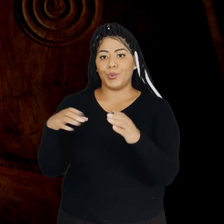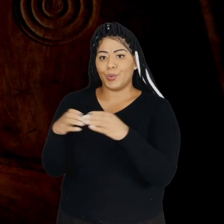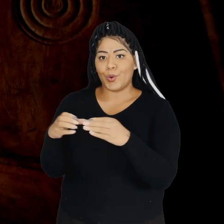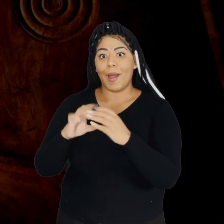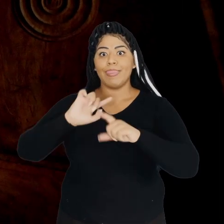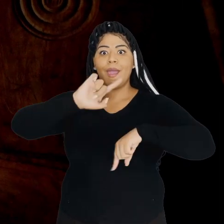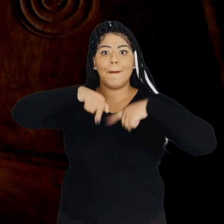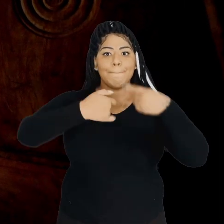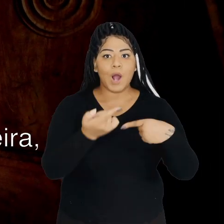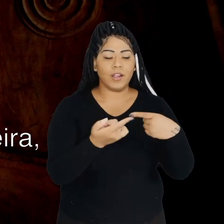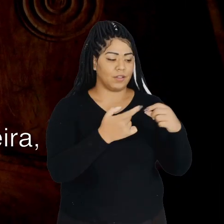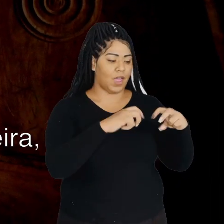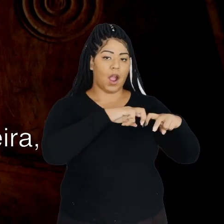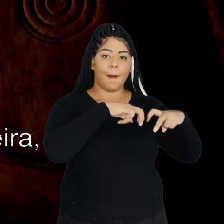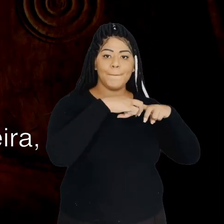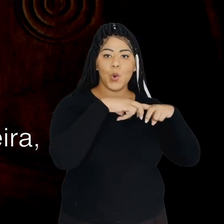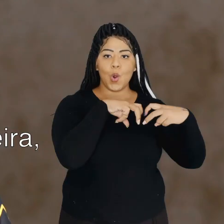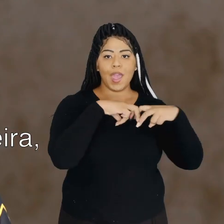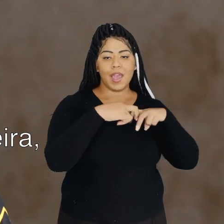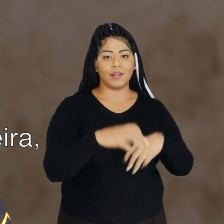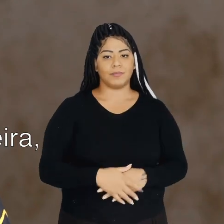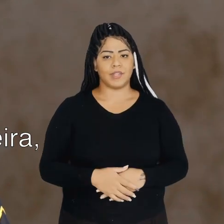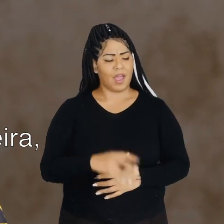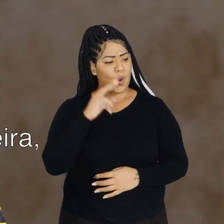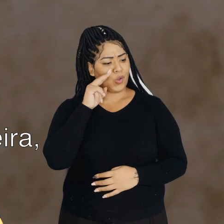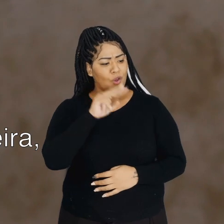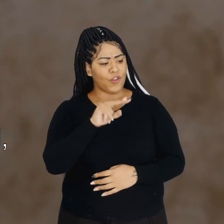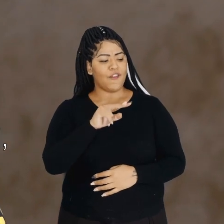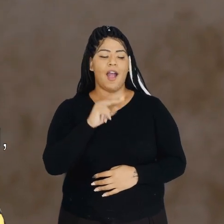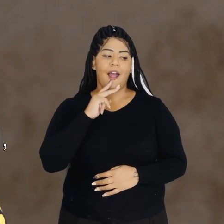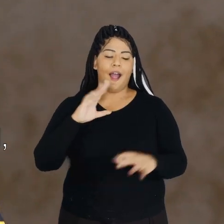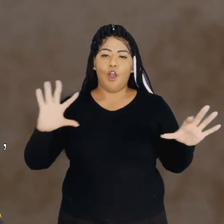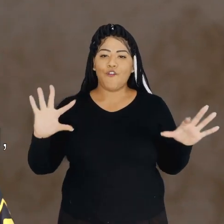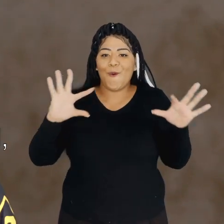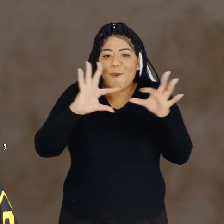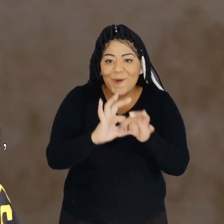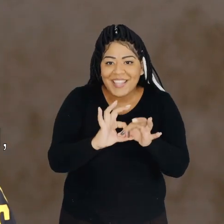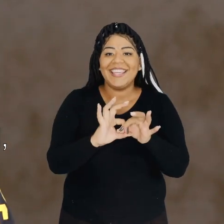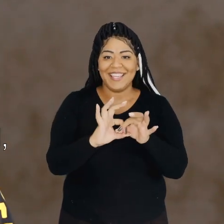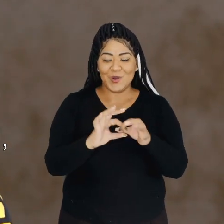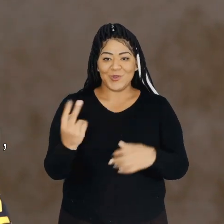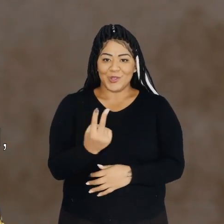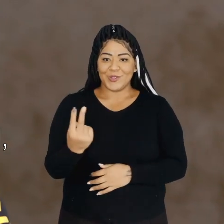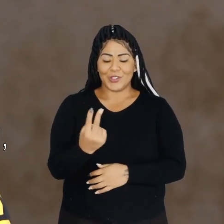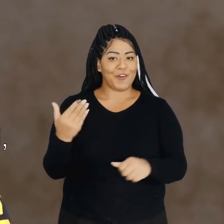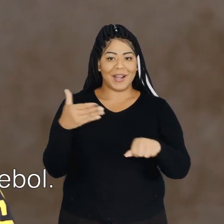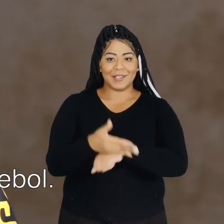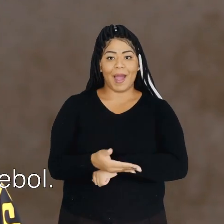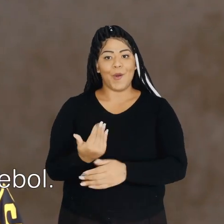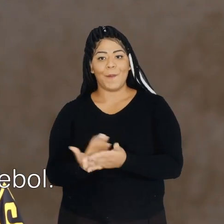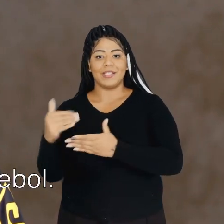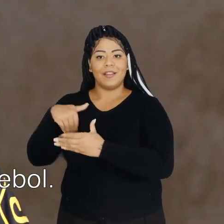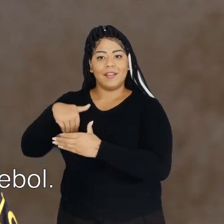aí depois veio a capoeira. Aí como eu já estava bem ligada à capoeira, aí eu, não, deixa eu juntar, né? O útil, agradável. Aí eu